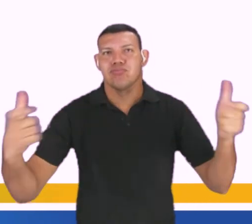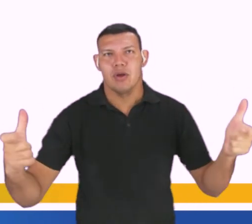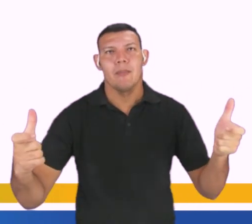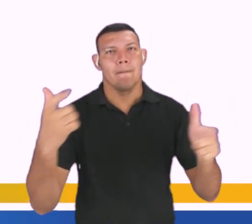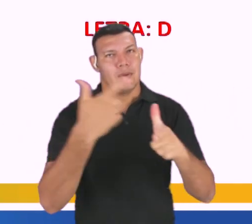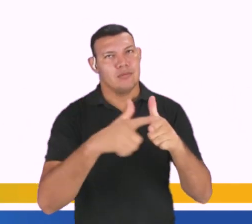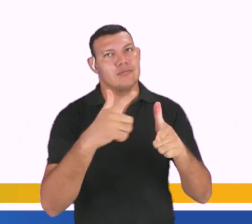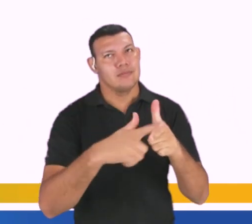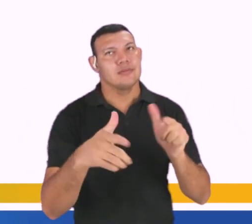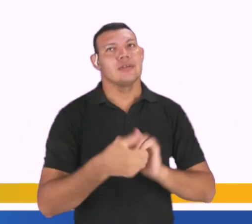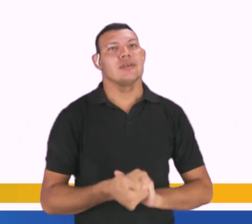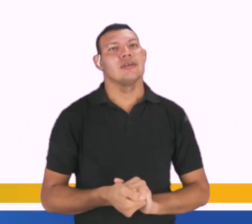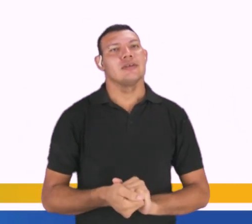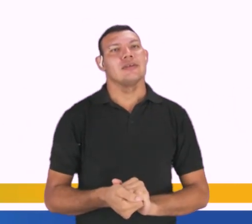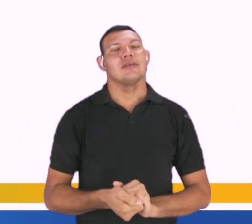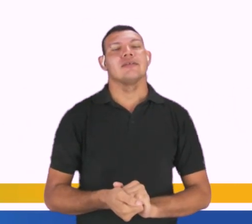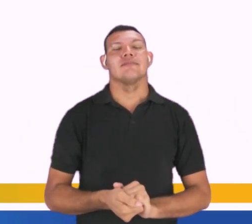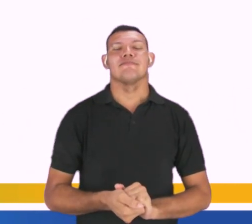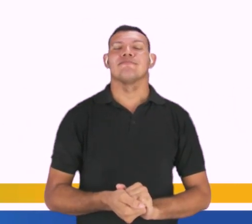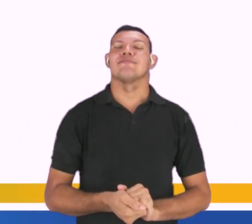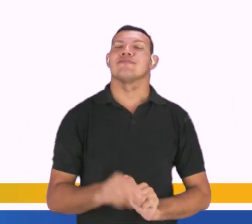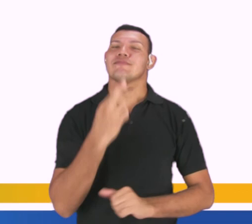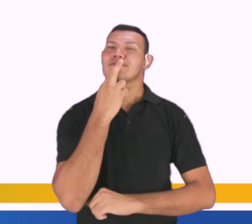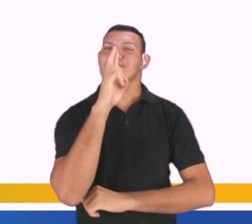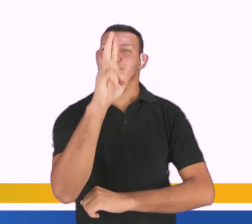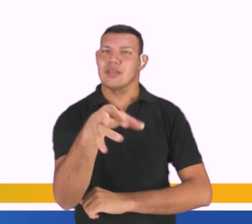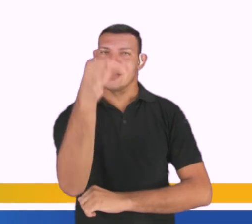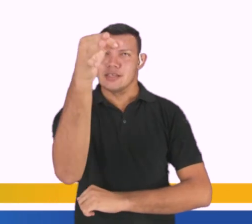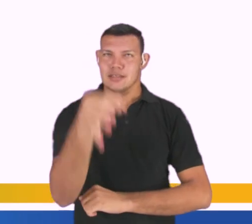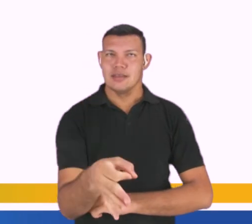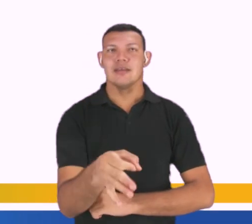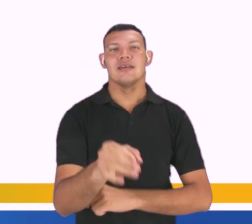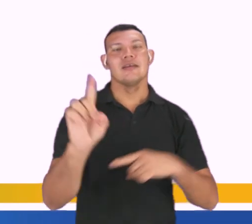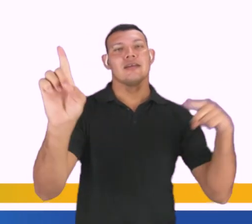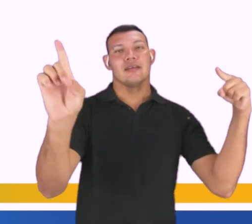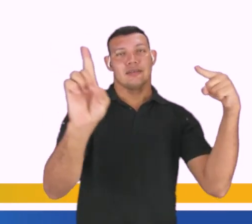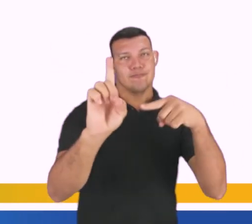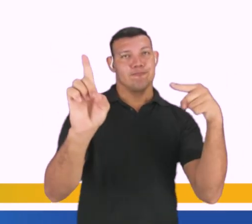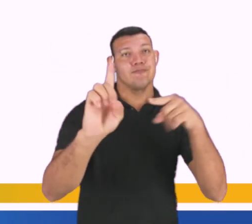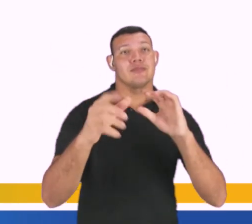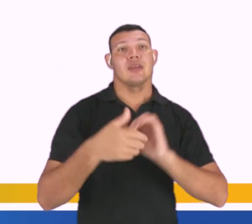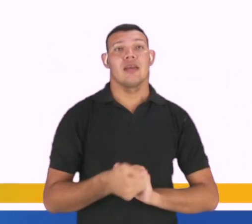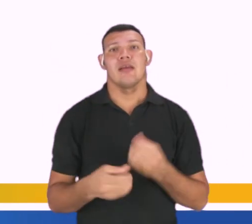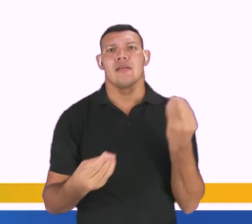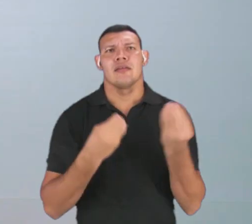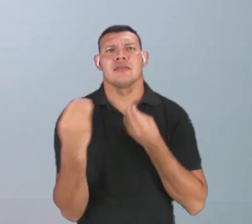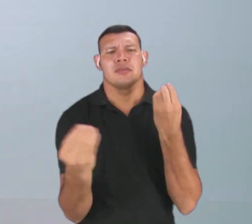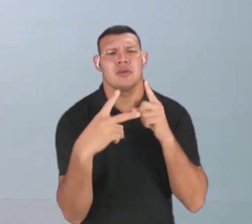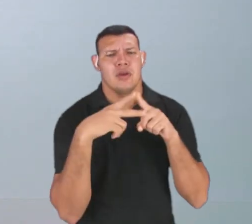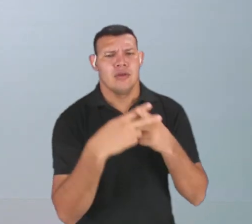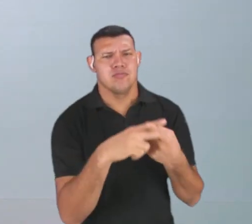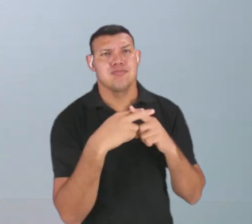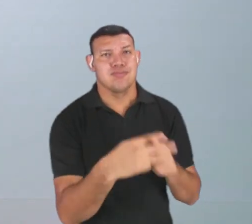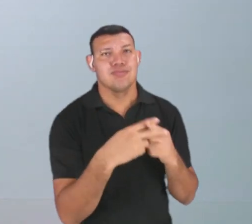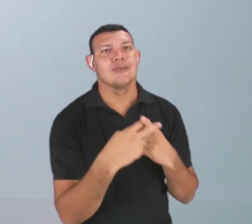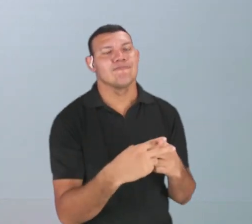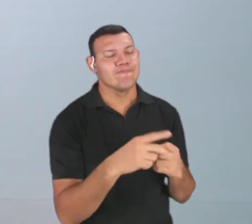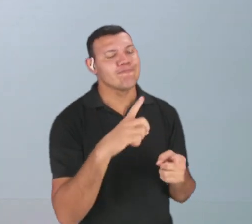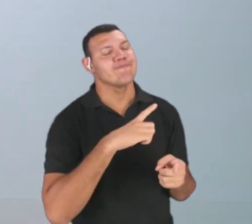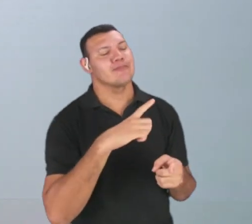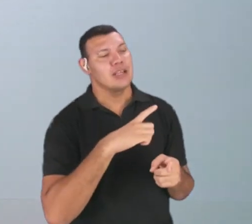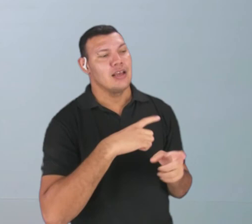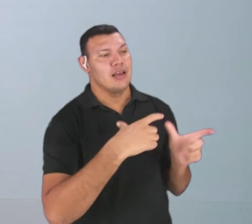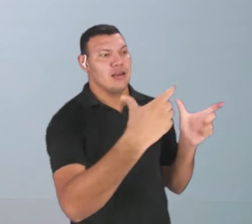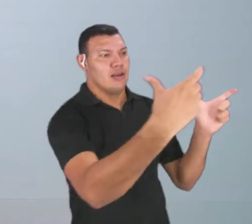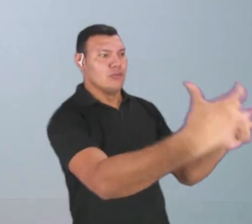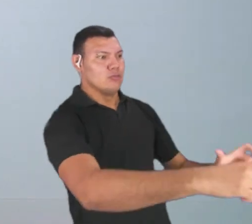A resposta correta é letra D. Como é que você vai permanecer, manter a existência de lixões a céu